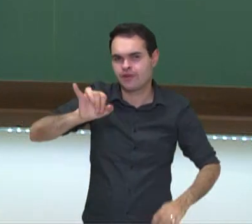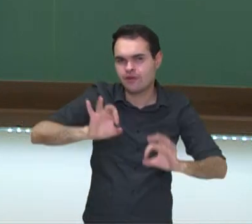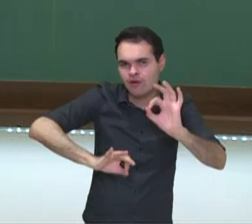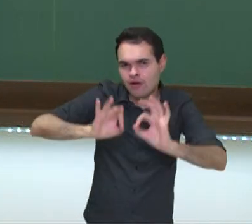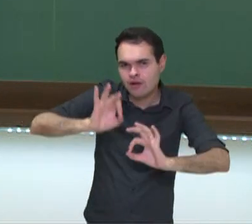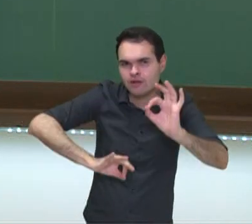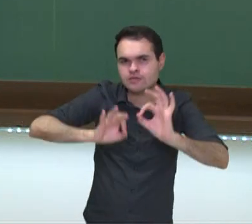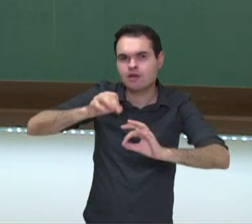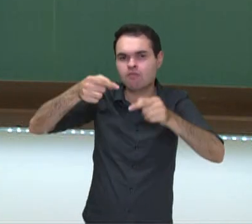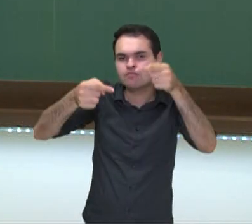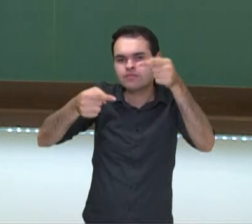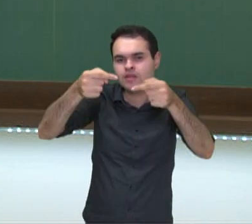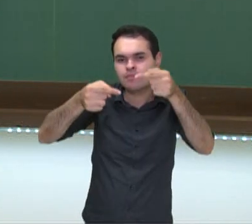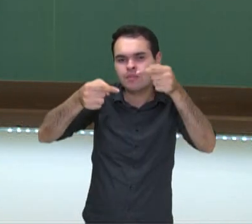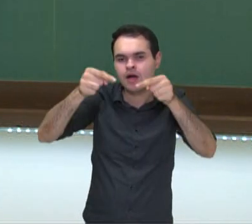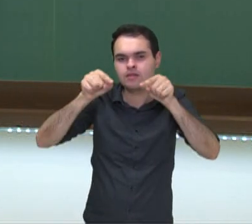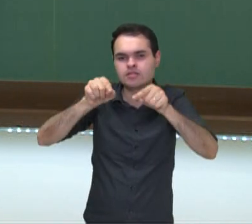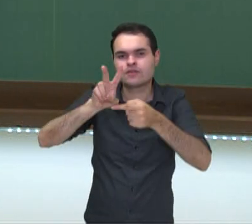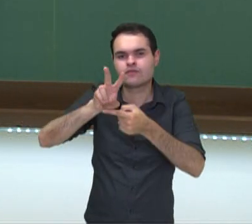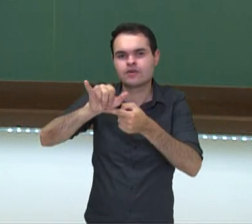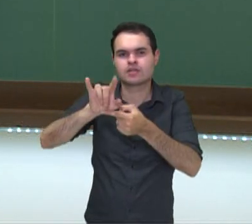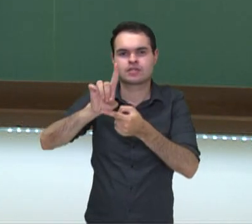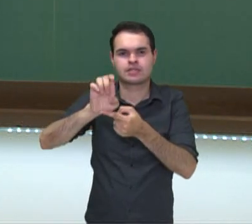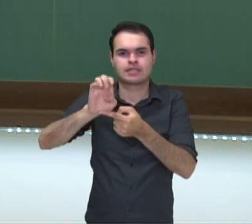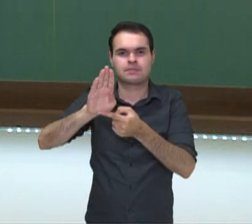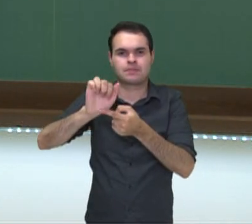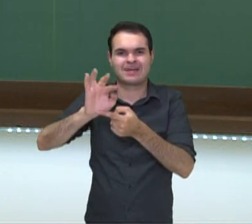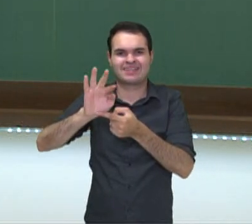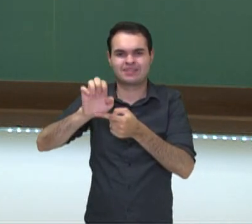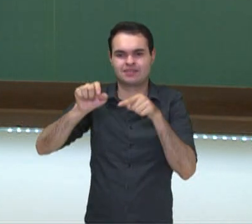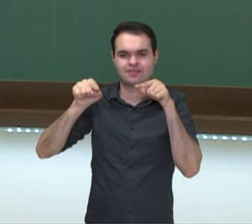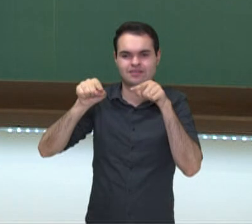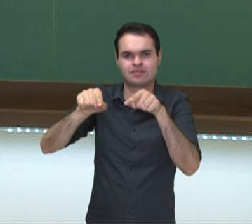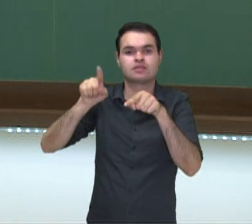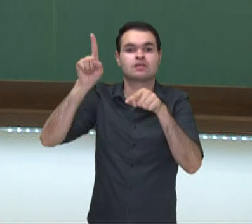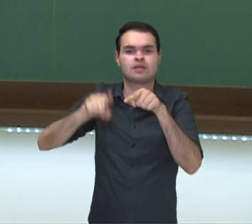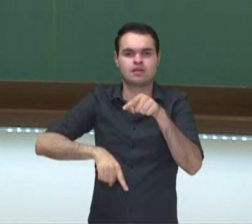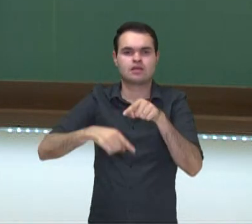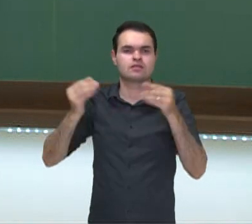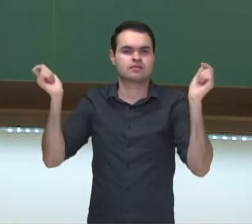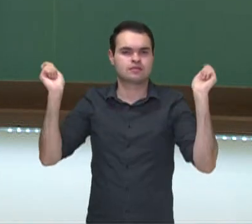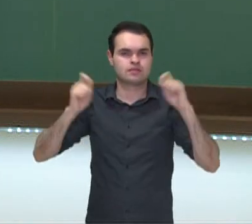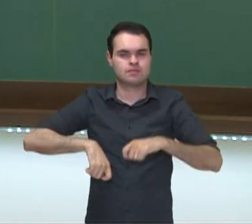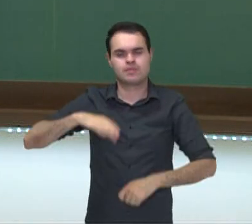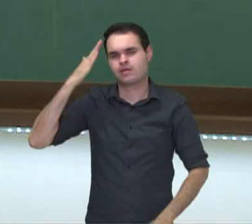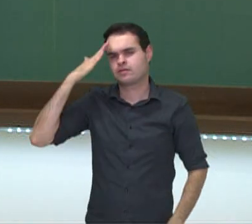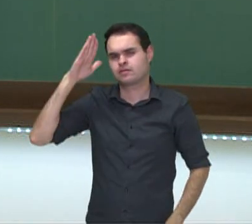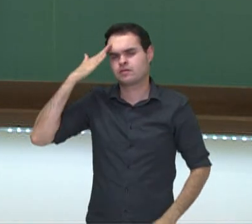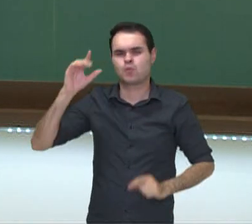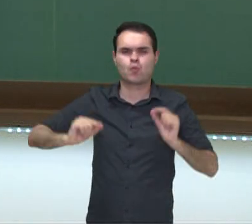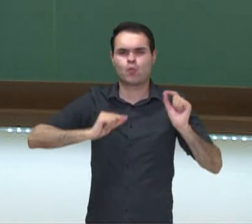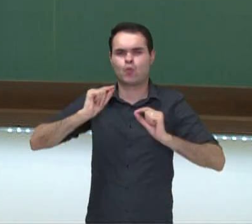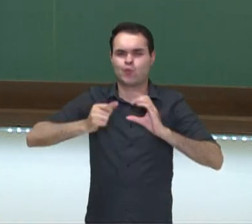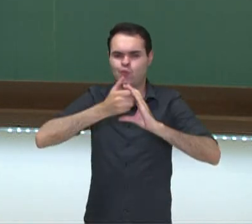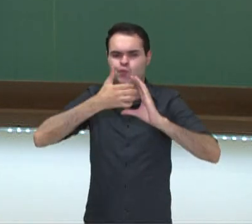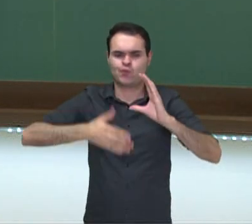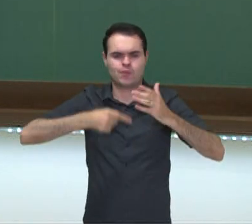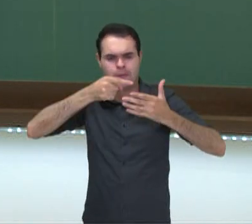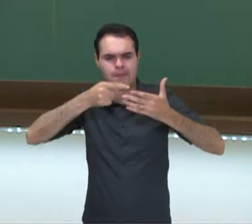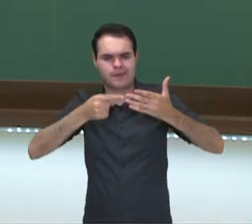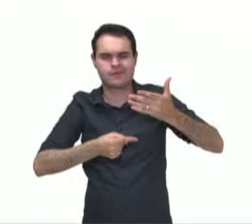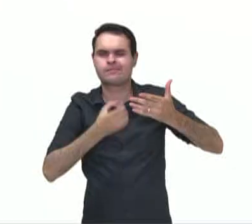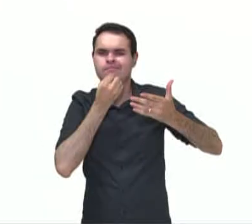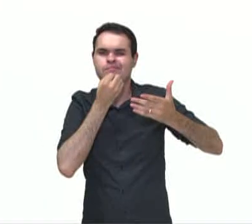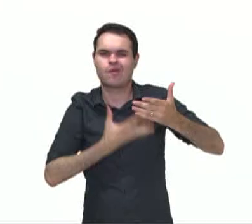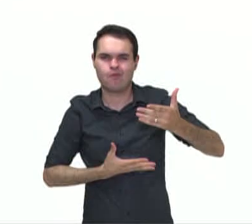vão construir, fazer um debate na turma, agora dá pra gente entender o que será que caracteriza um bom